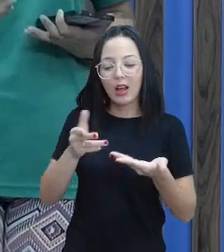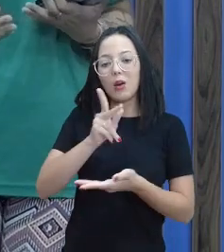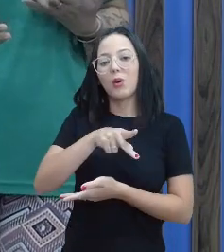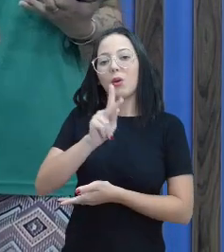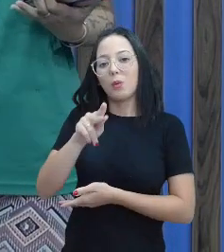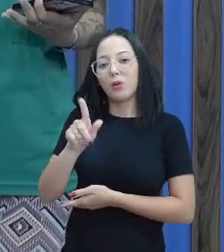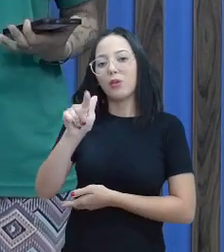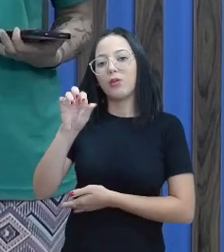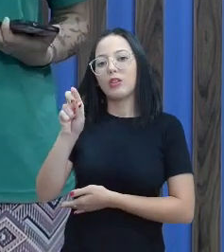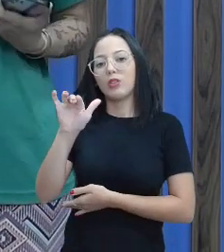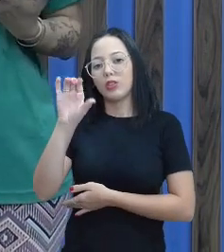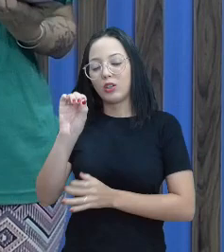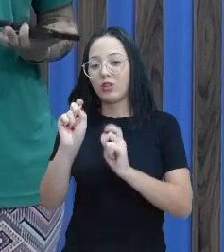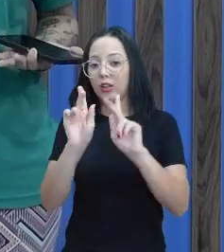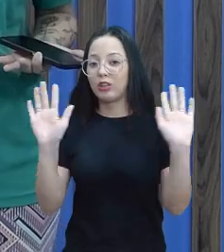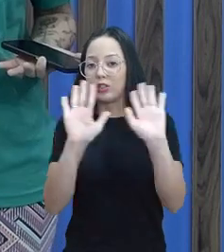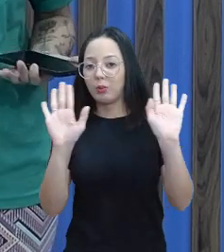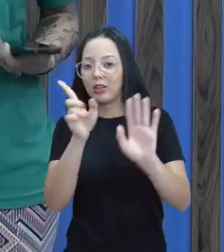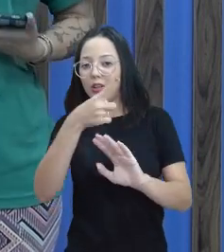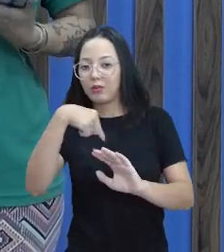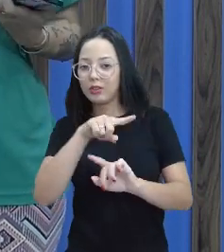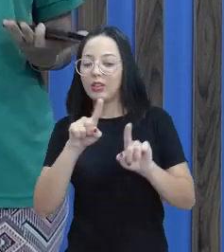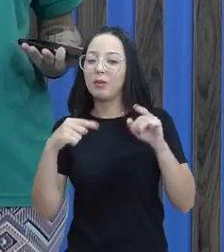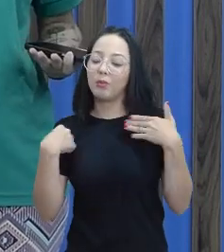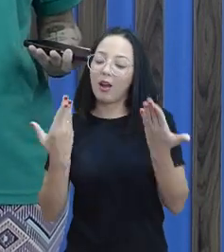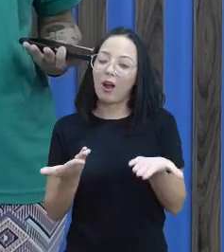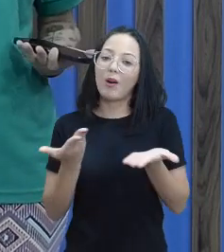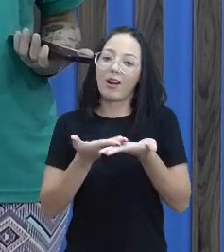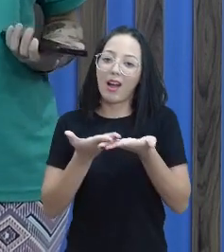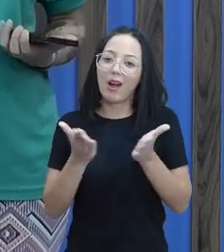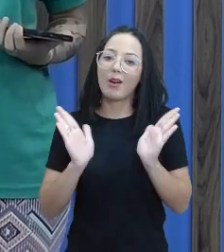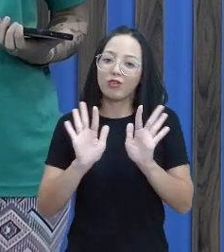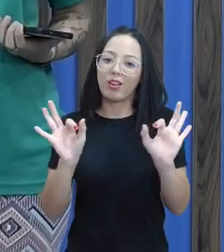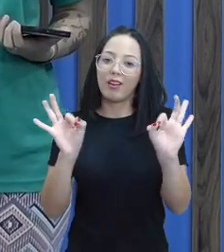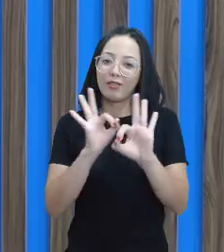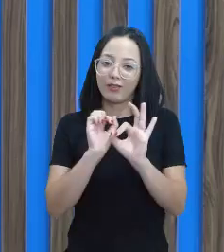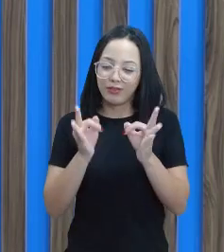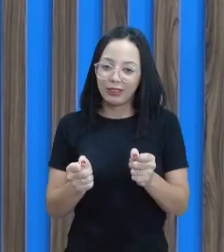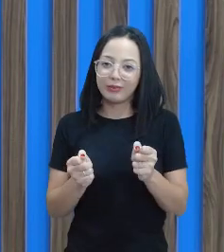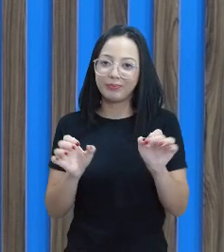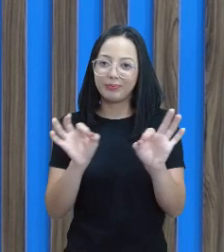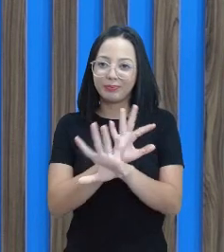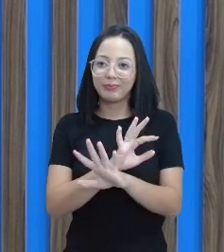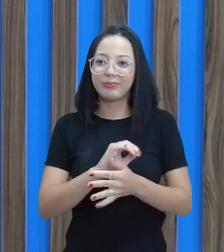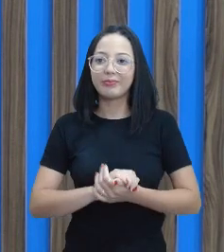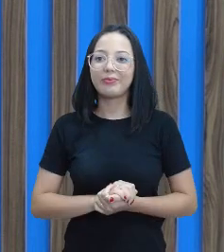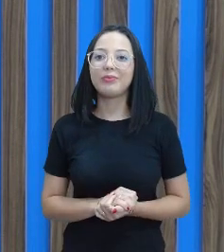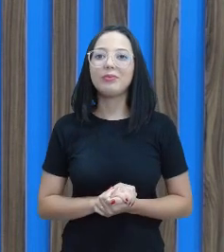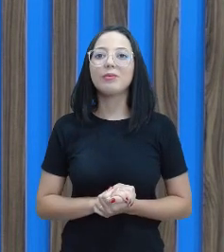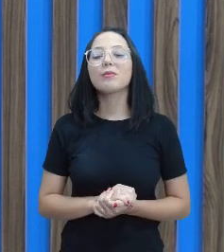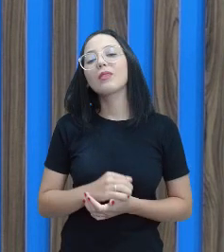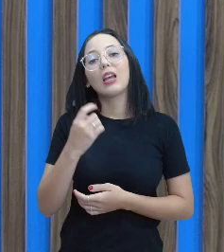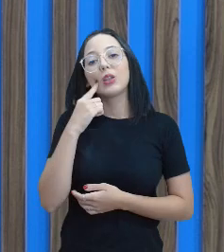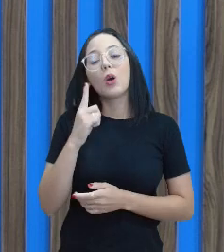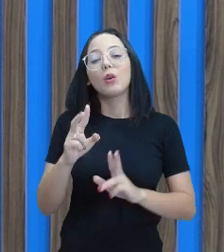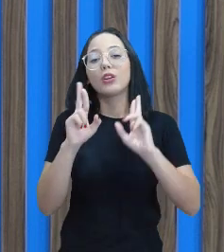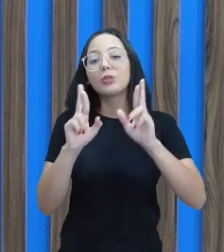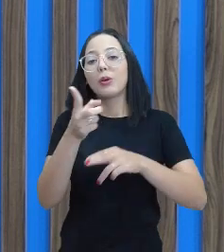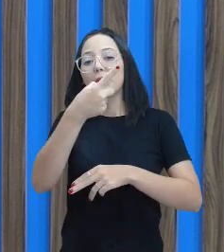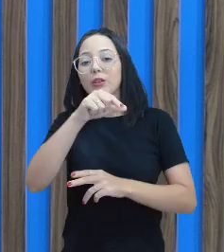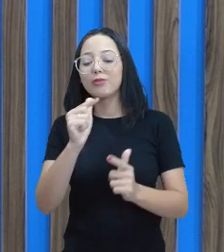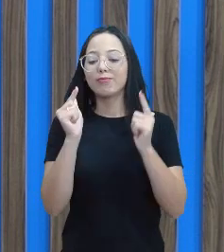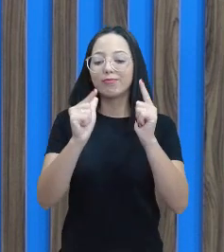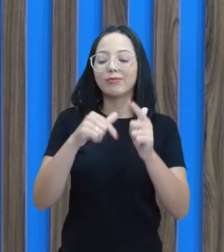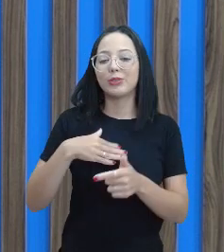o professor Giorgio para ele se despedir de vocês, que a gente já está chegando ao fim da nossa aula. Rapaziada, espero que vocês tenham curtido,